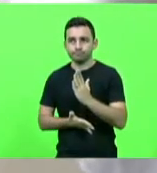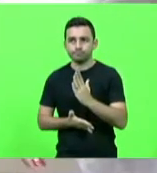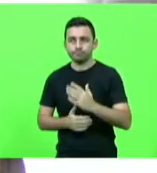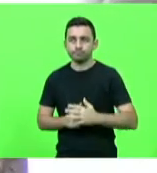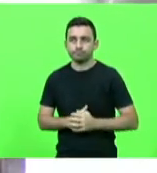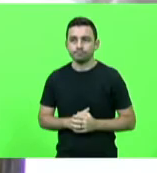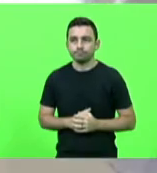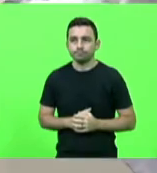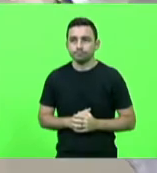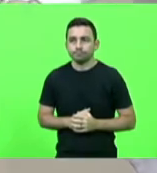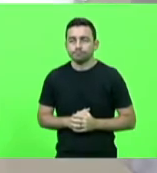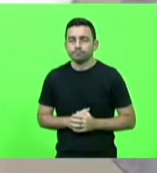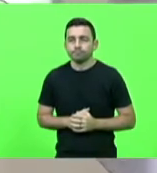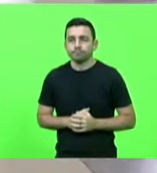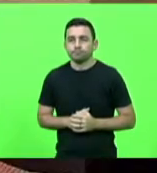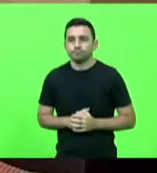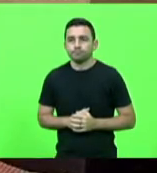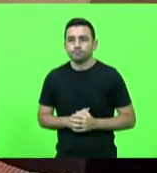redação final.